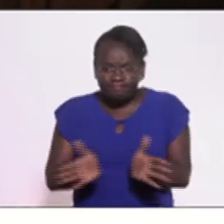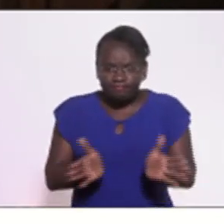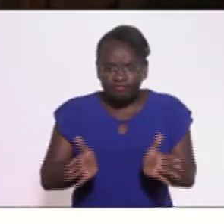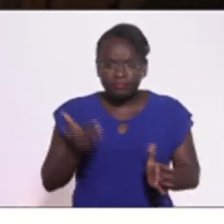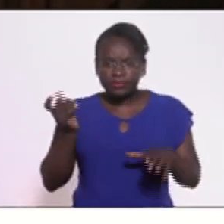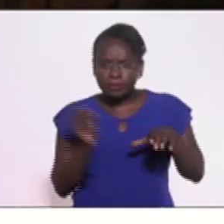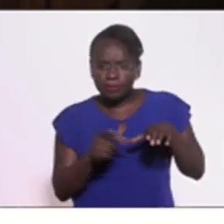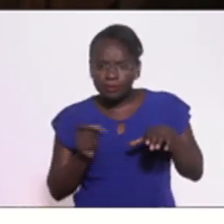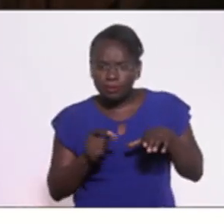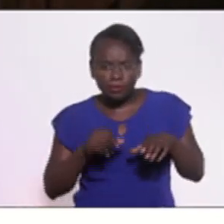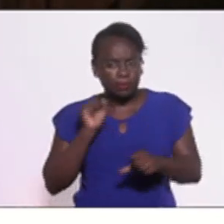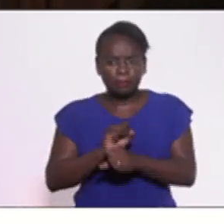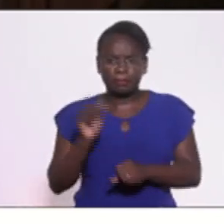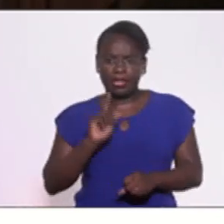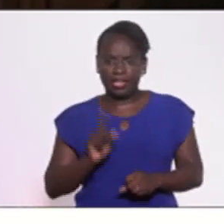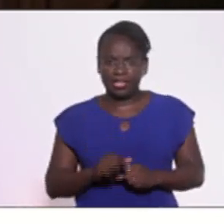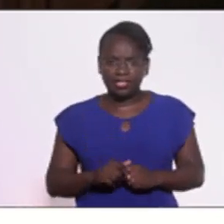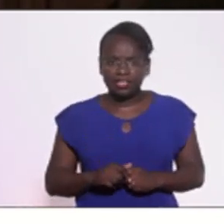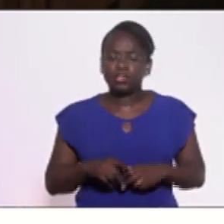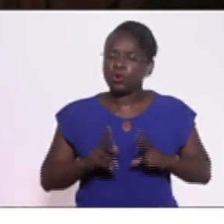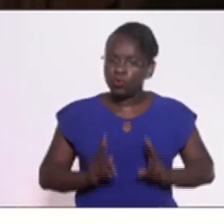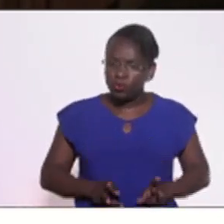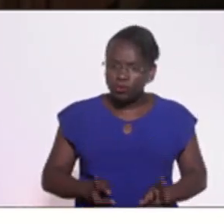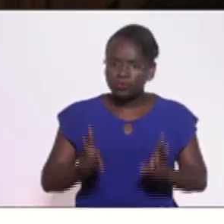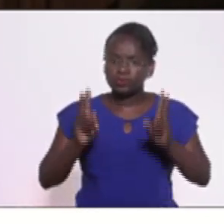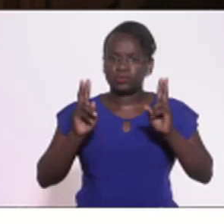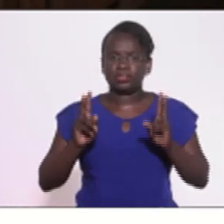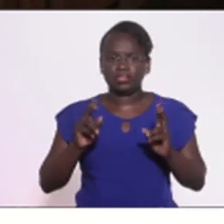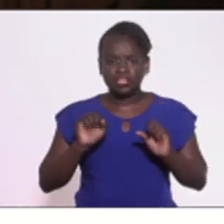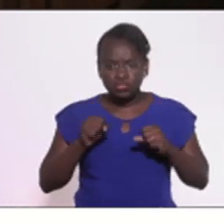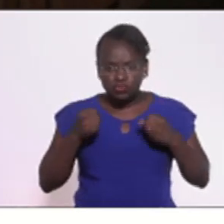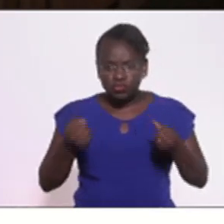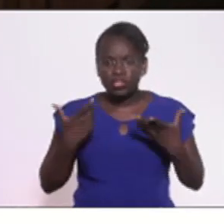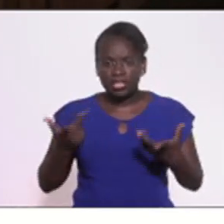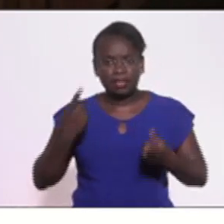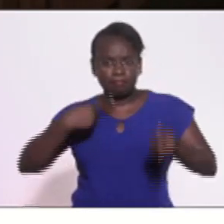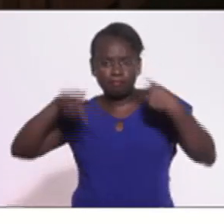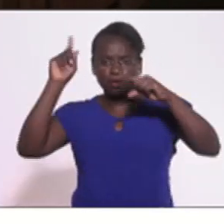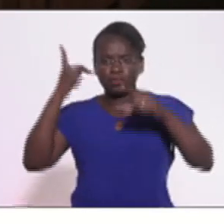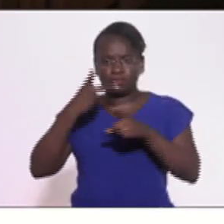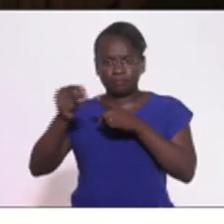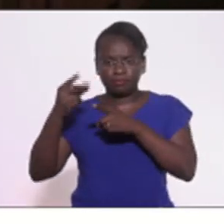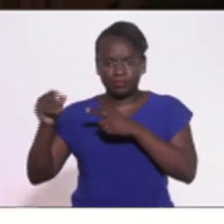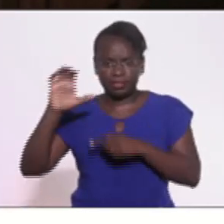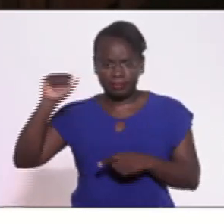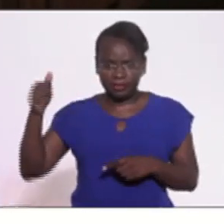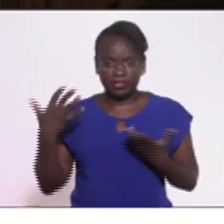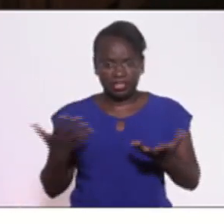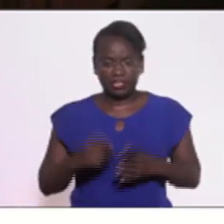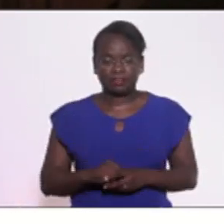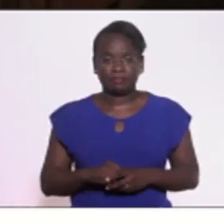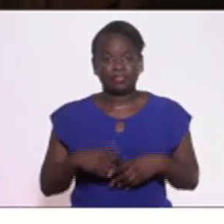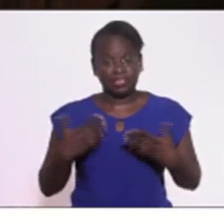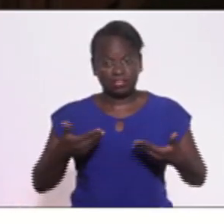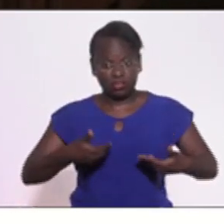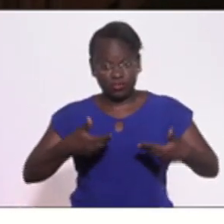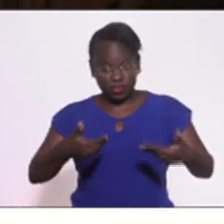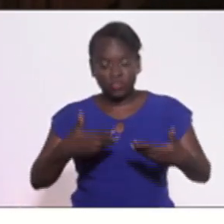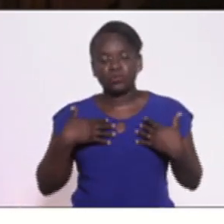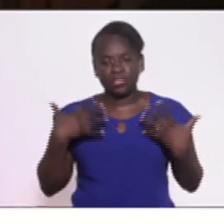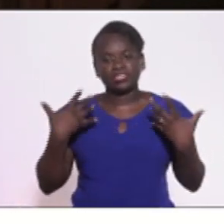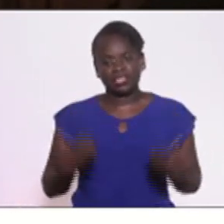faz gol e que não para, que continua em busca do sucesso e da vitória. Então, esse convite que você me fez, eu